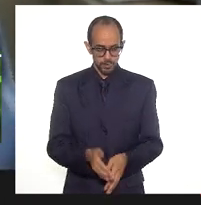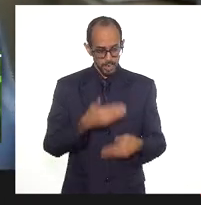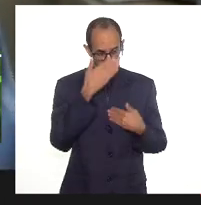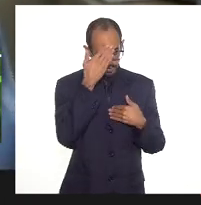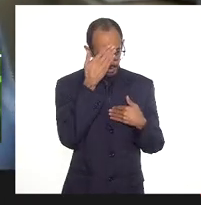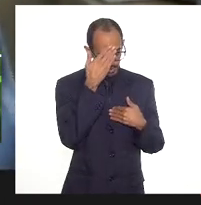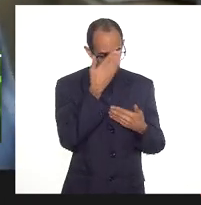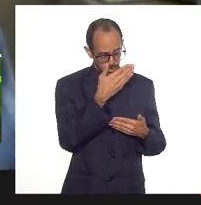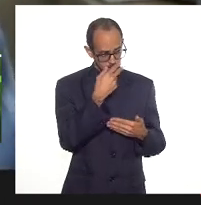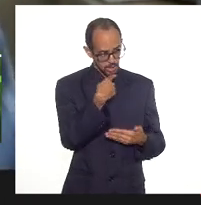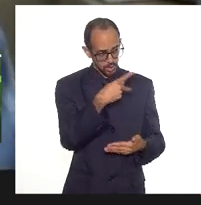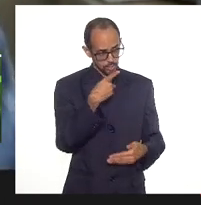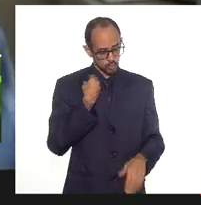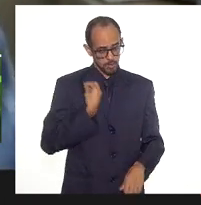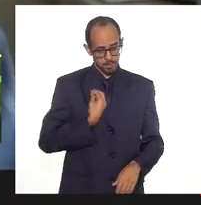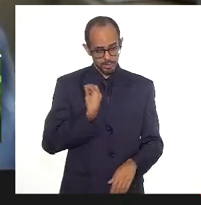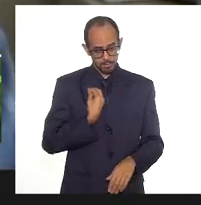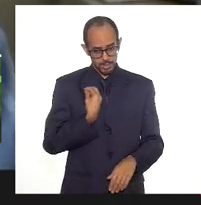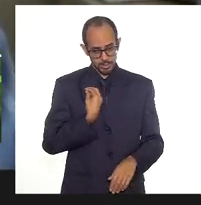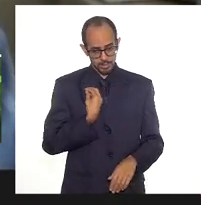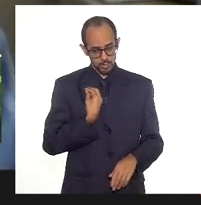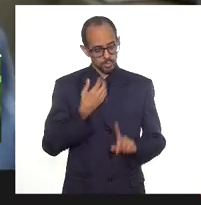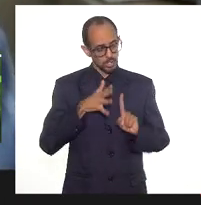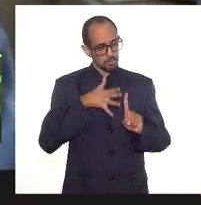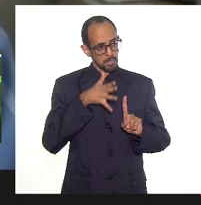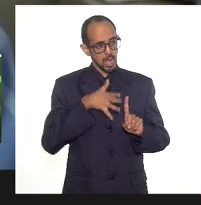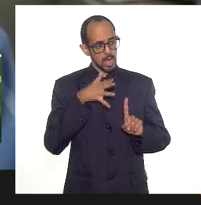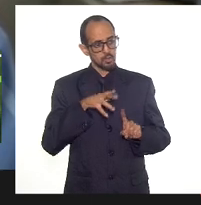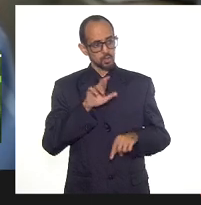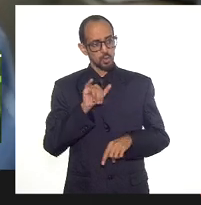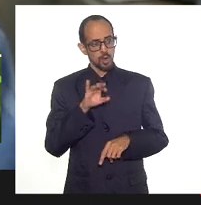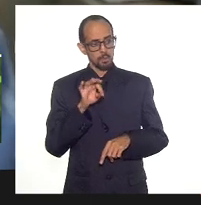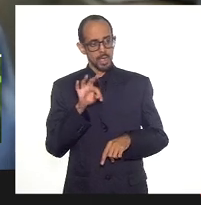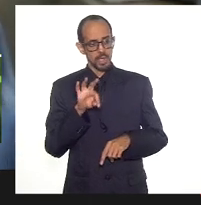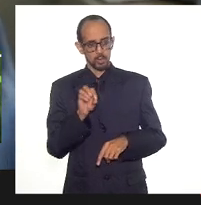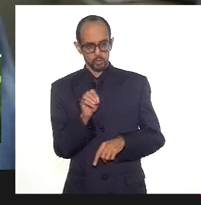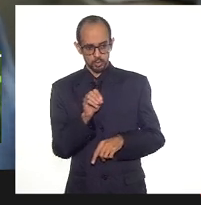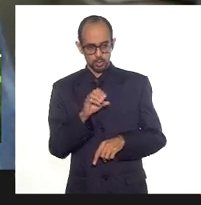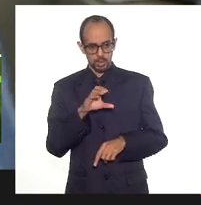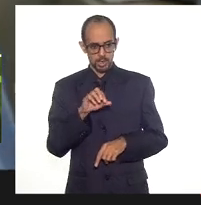agradecendo a sua participação e passando para o doutor Roberto Ardengue.